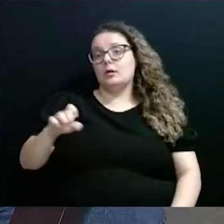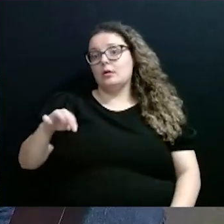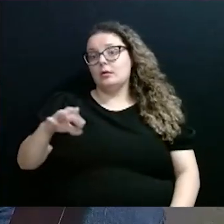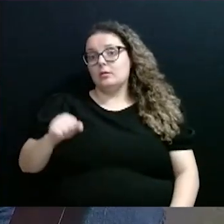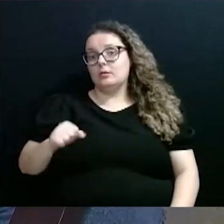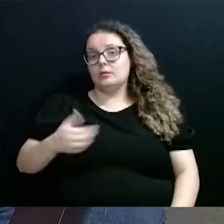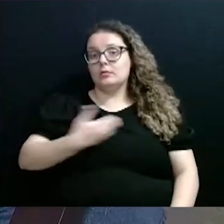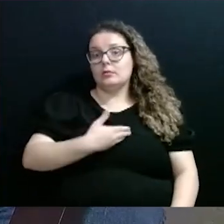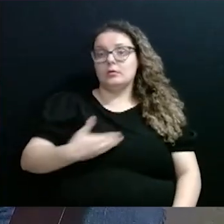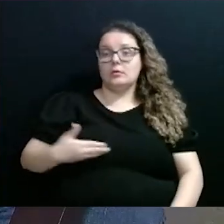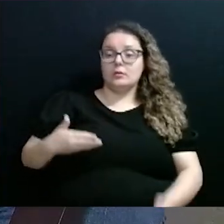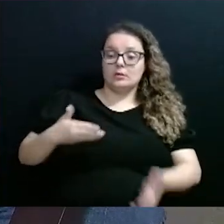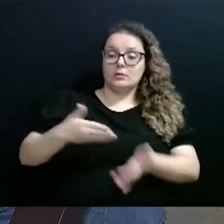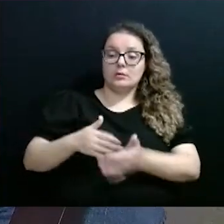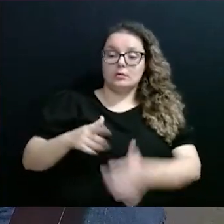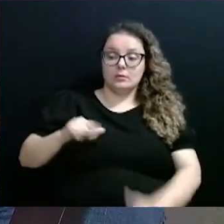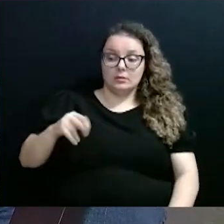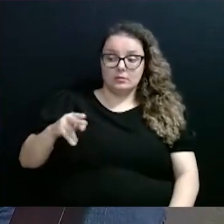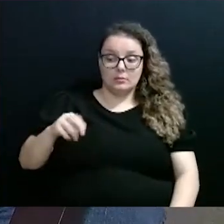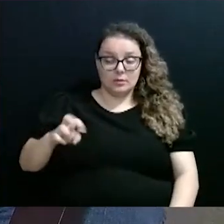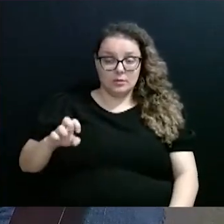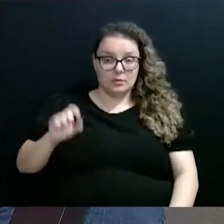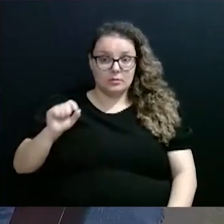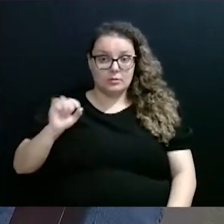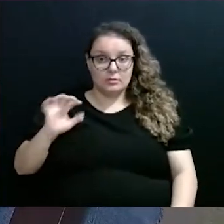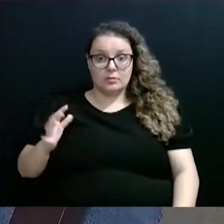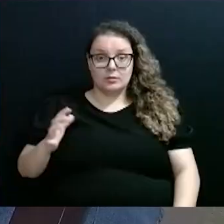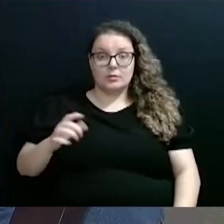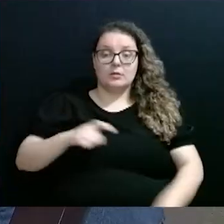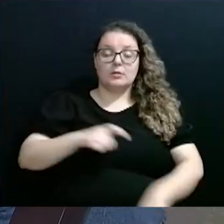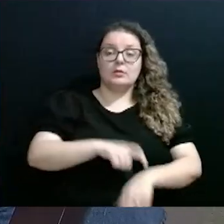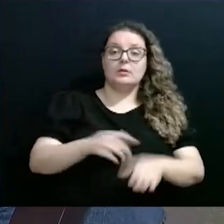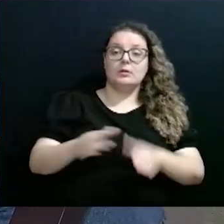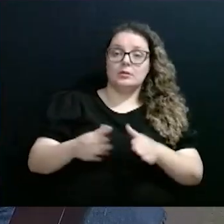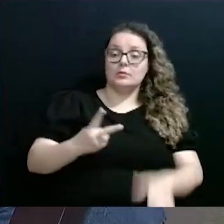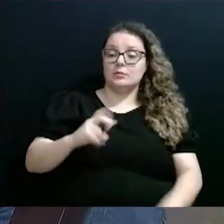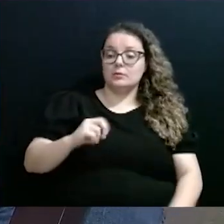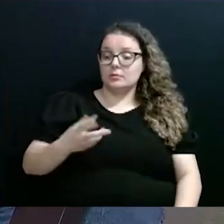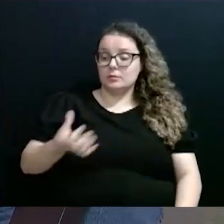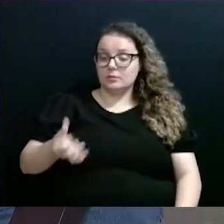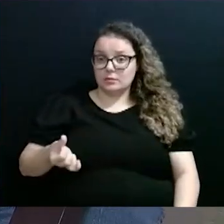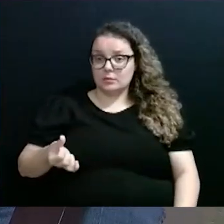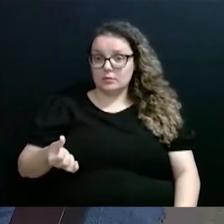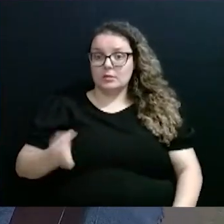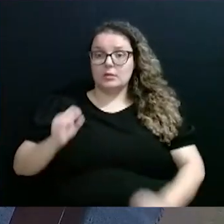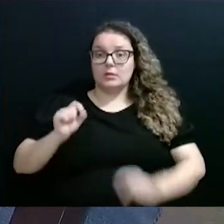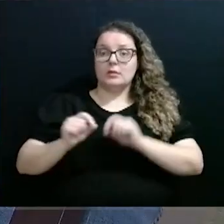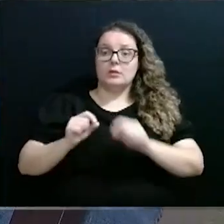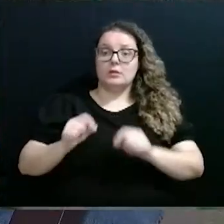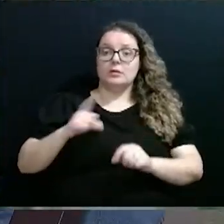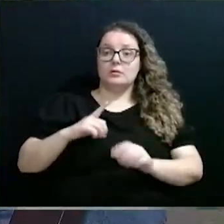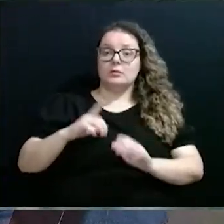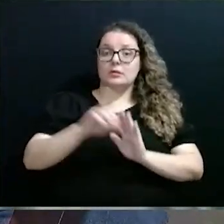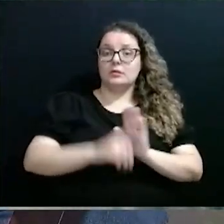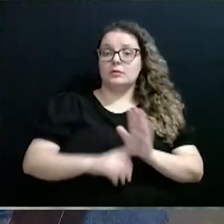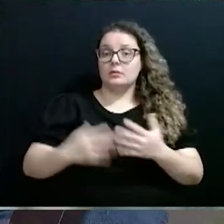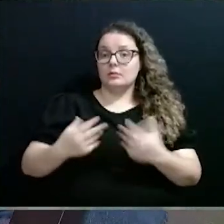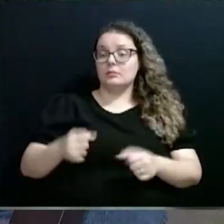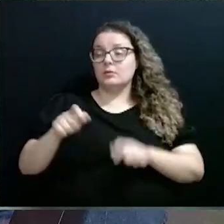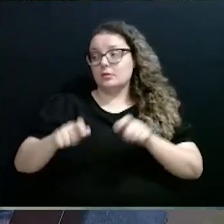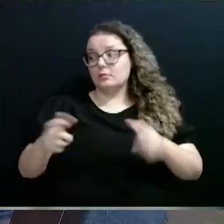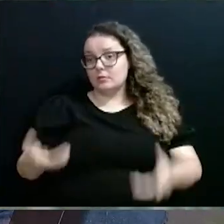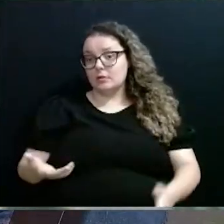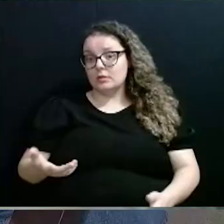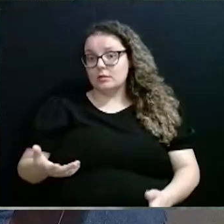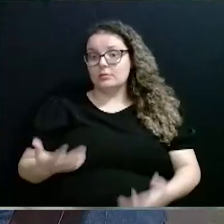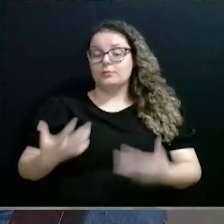limite. E aí, o que acontece? Nesse momento, 2026, quem vai ter direito a receber? Aquelas pessoas, então,